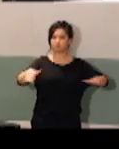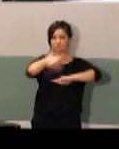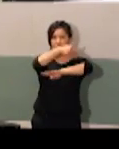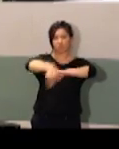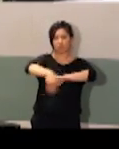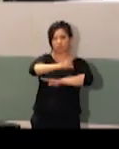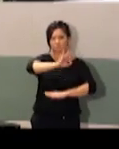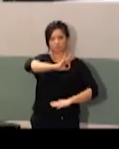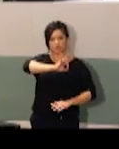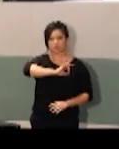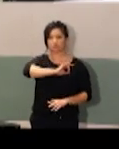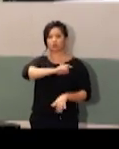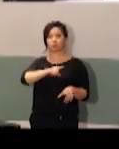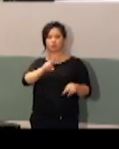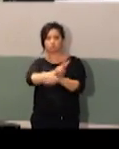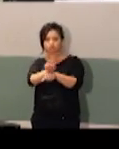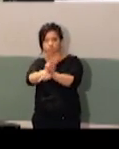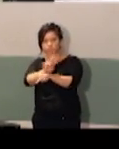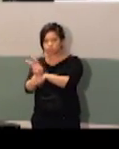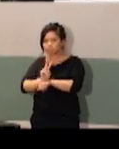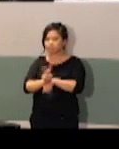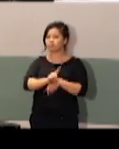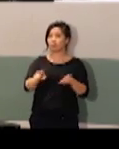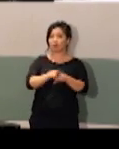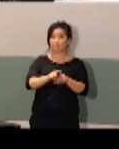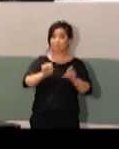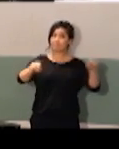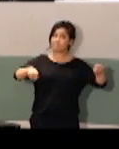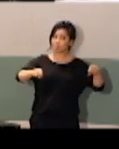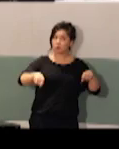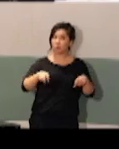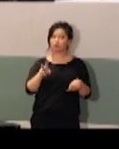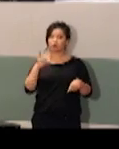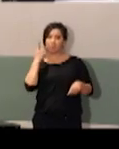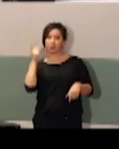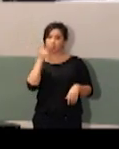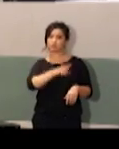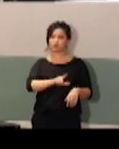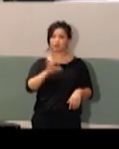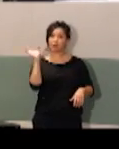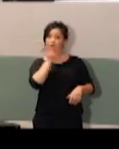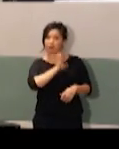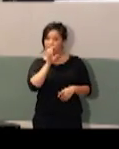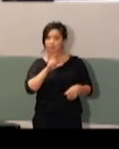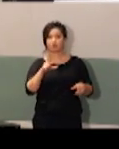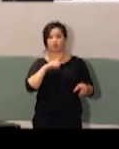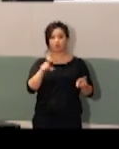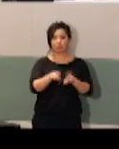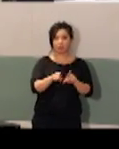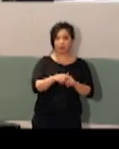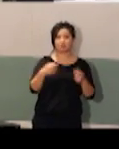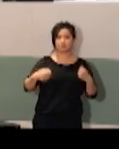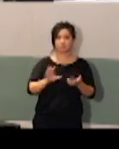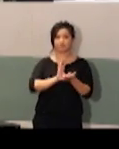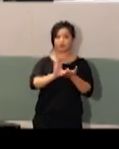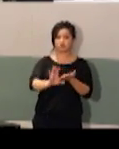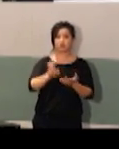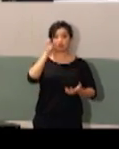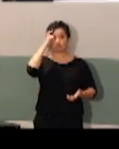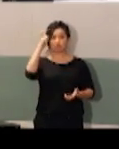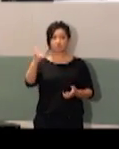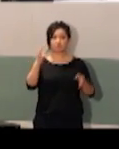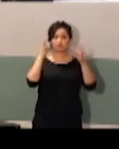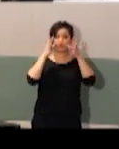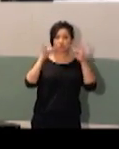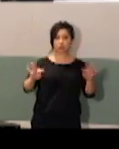de motocicleta para dar agilidade, e investir em inteligência, tecnologia e informação que